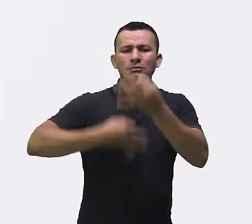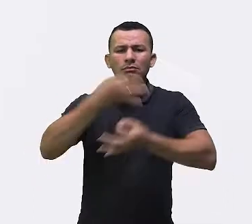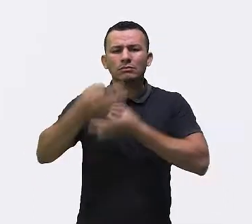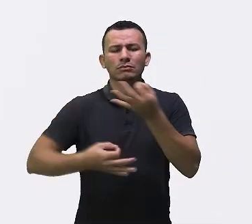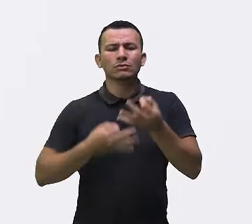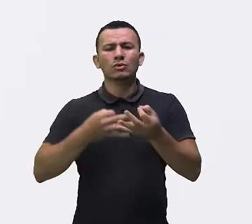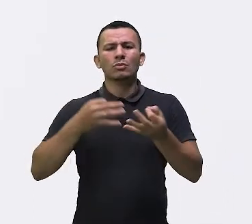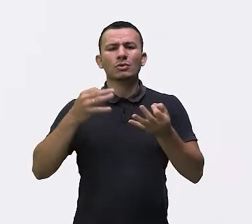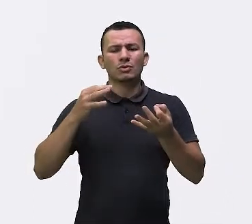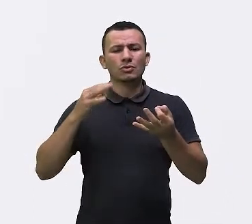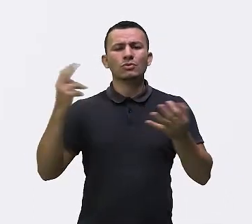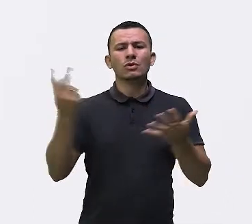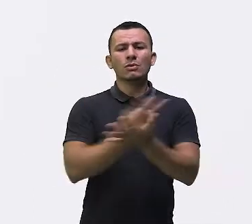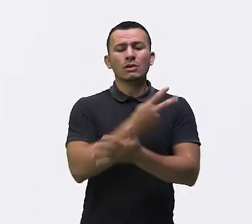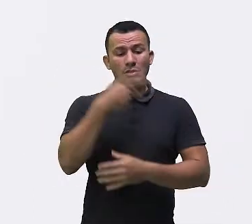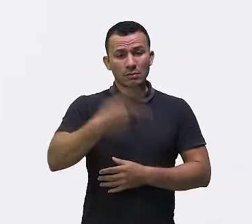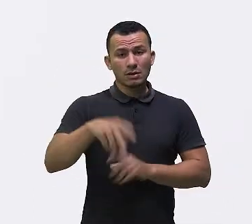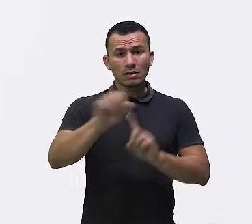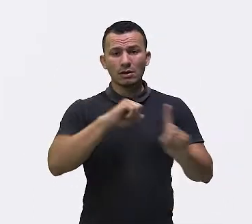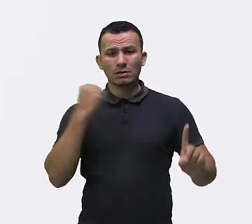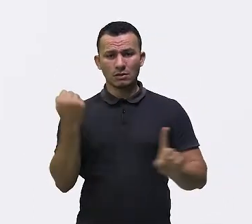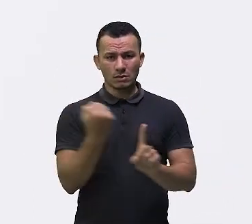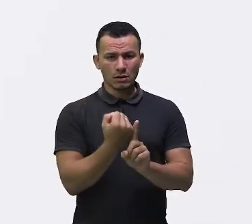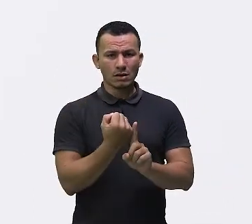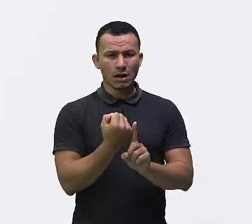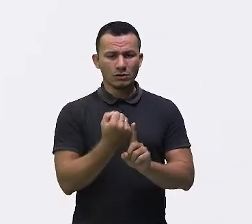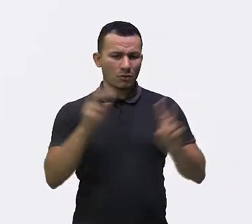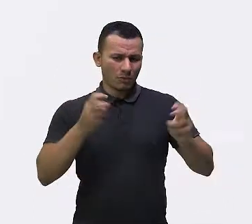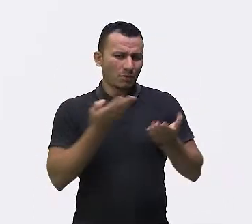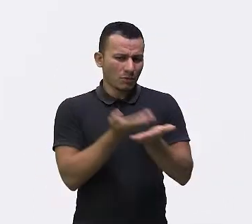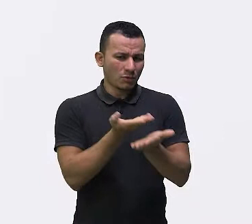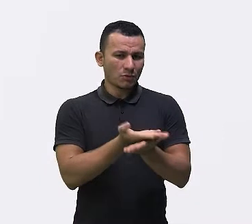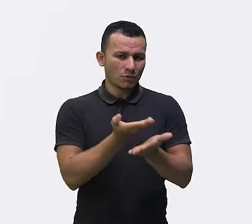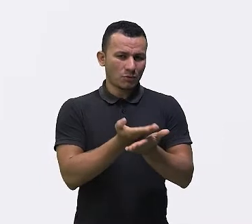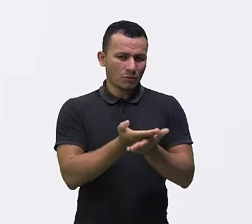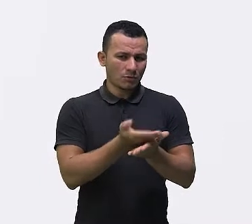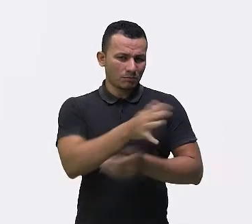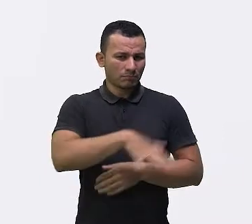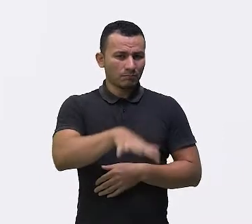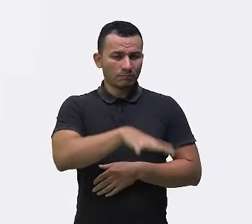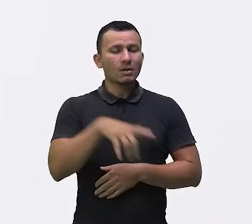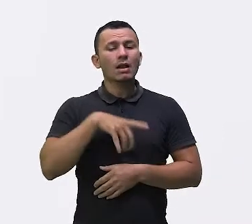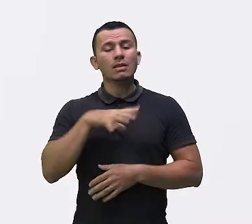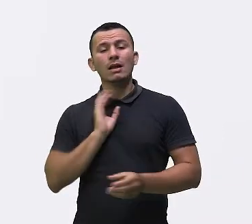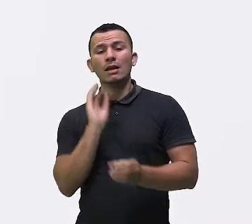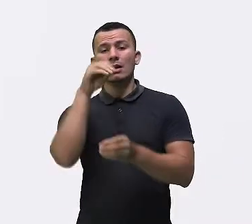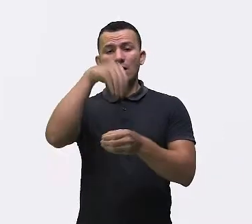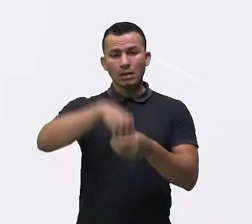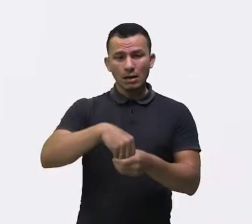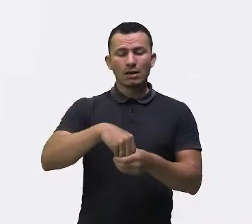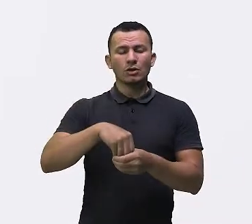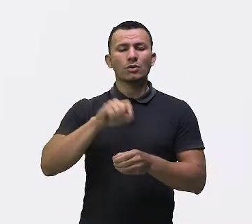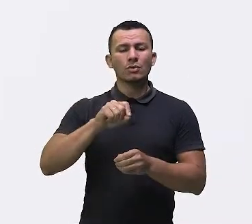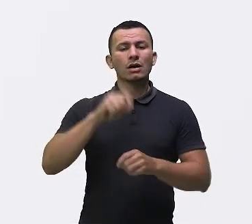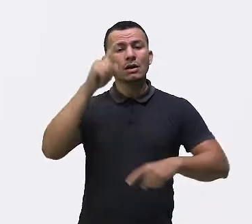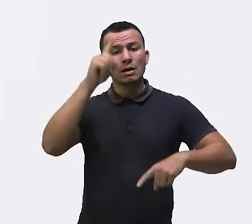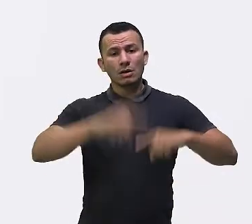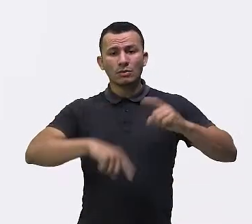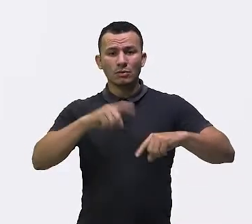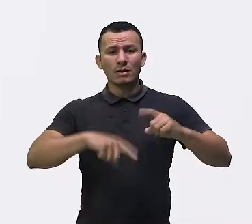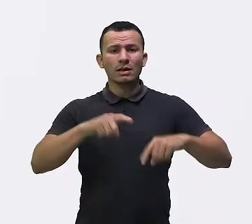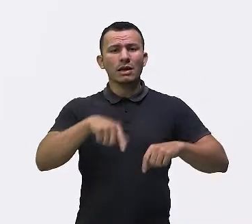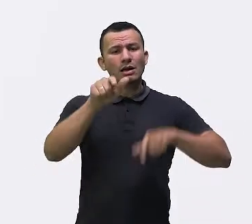fenômenos sociais, que é o que estudamos em sociologia, estão inseridas nos meios materiais